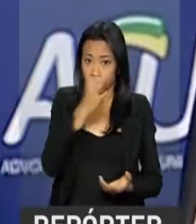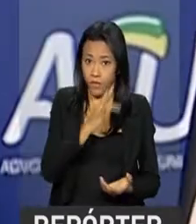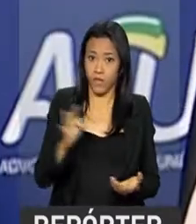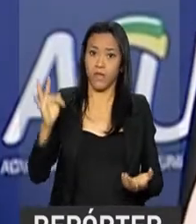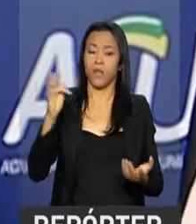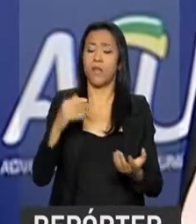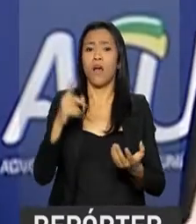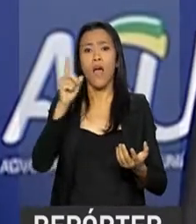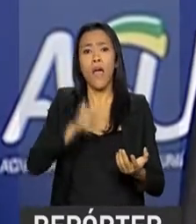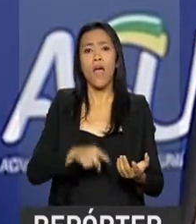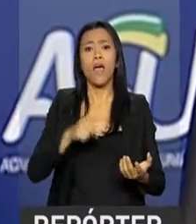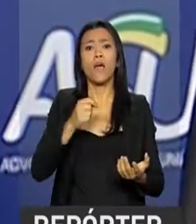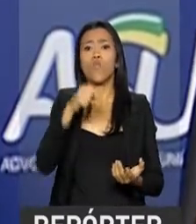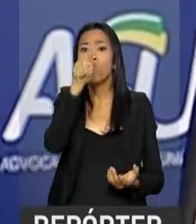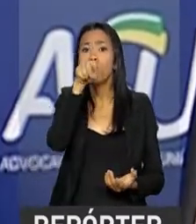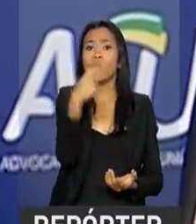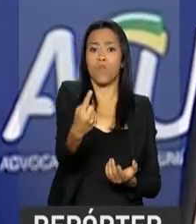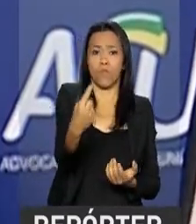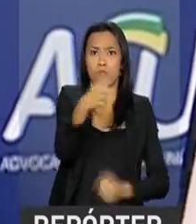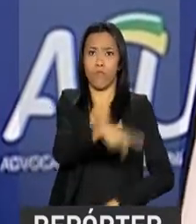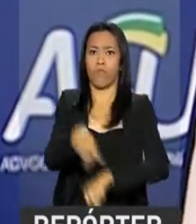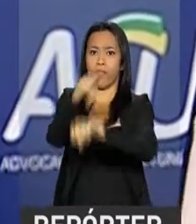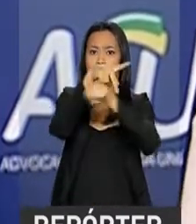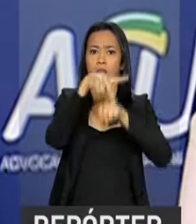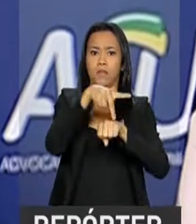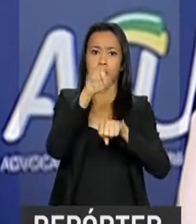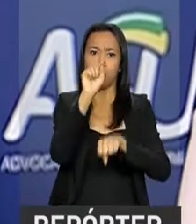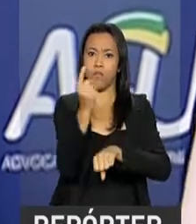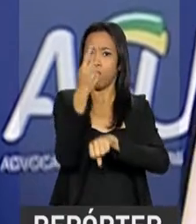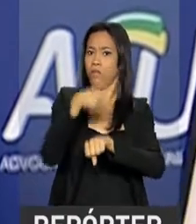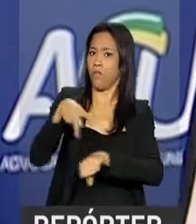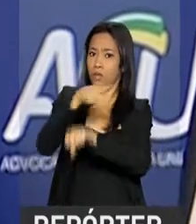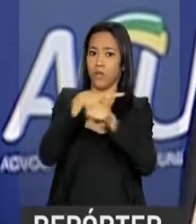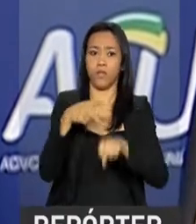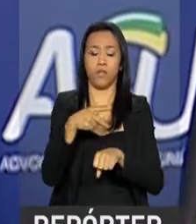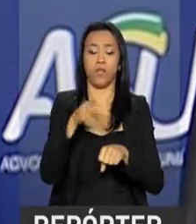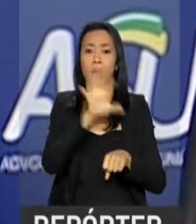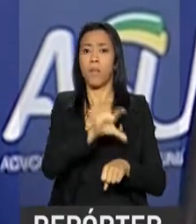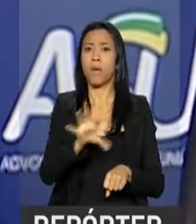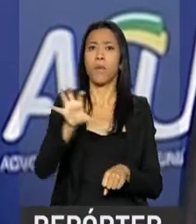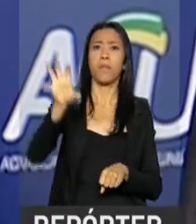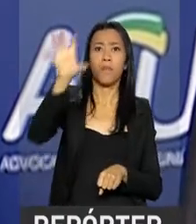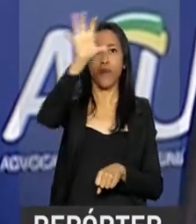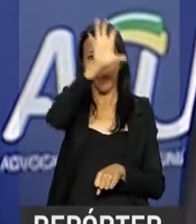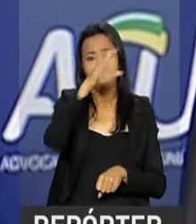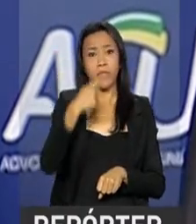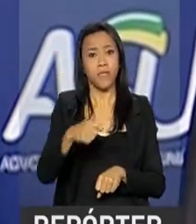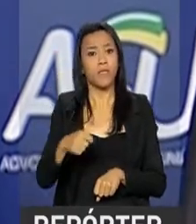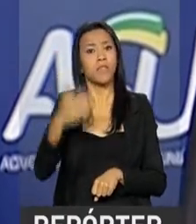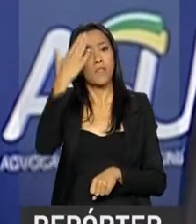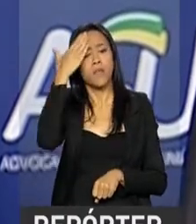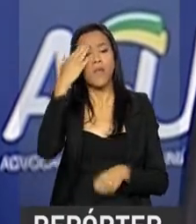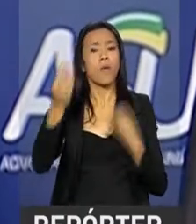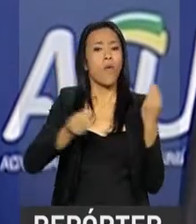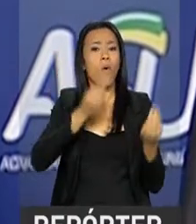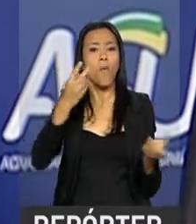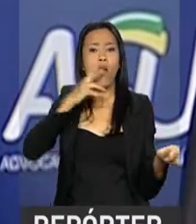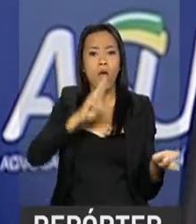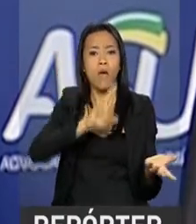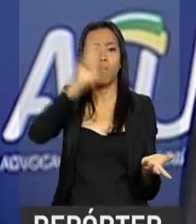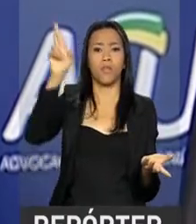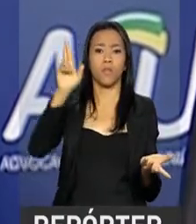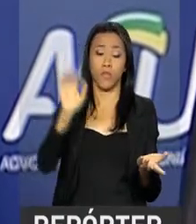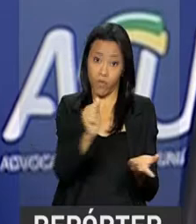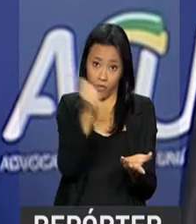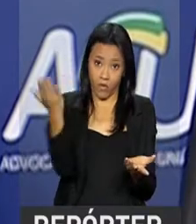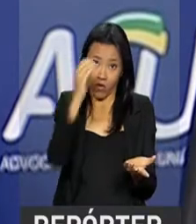Will, que o país é um só, né? O Estado brasileiro é um só e a nossa federação deve dar a resposta à comunidade internacional que de